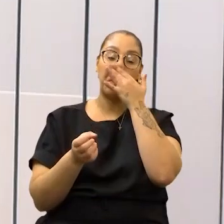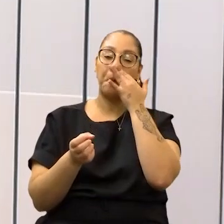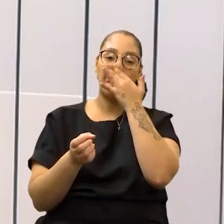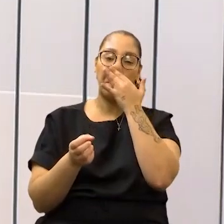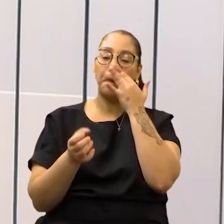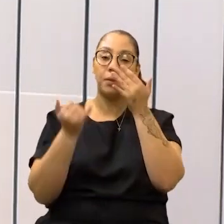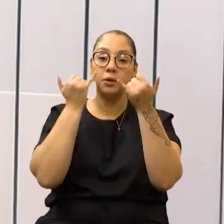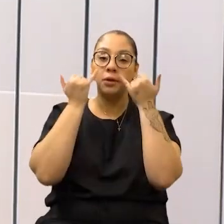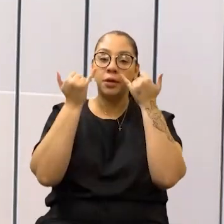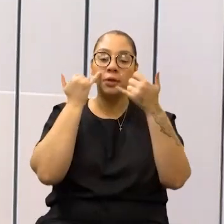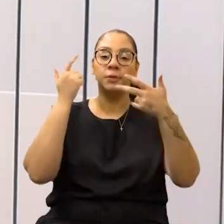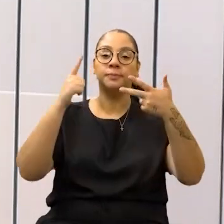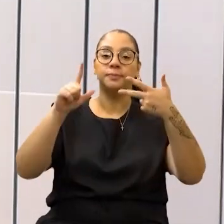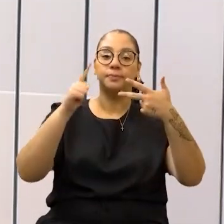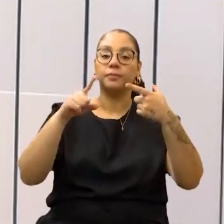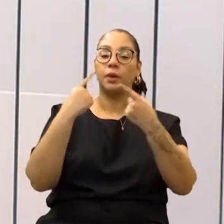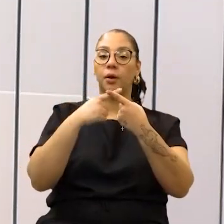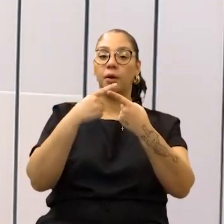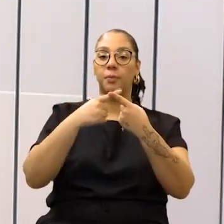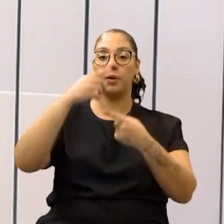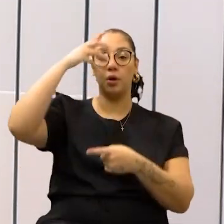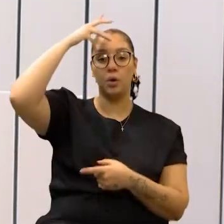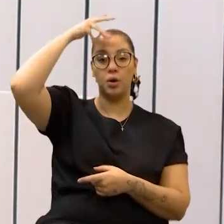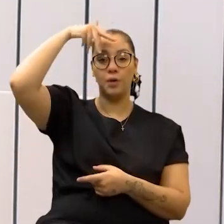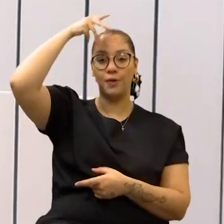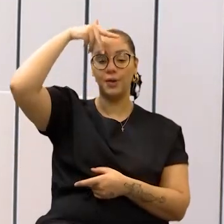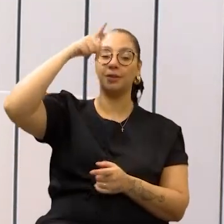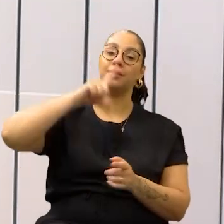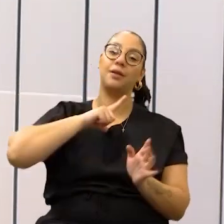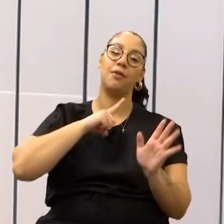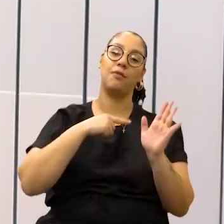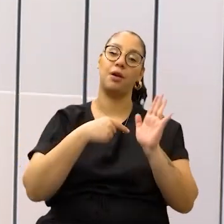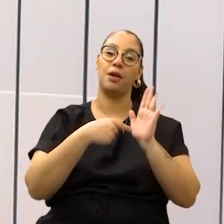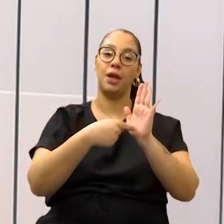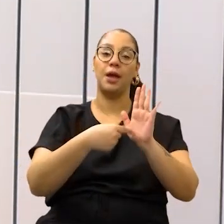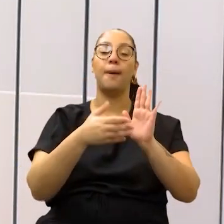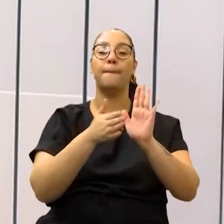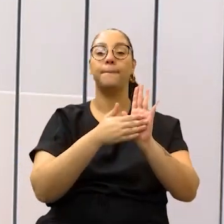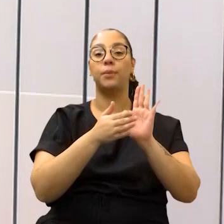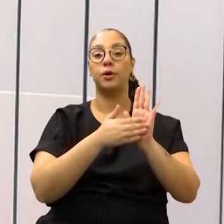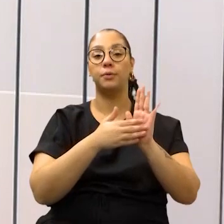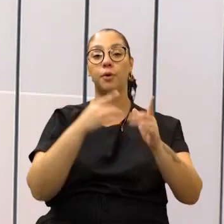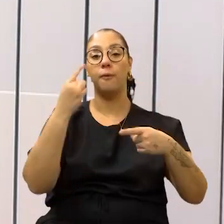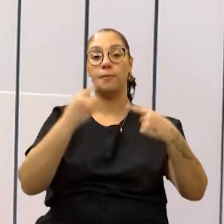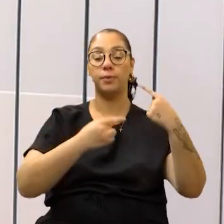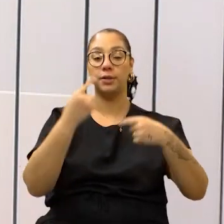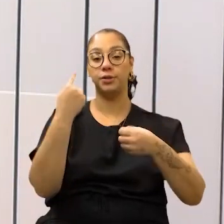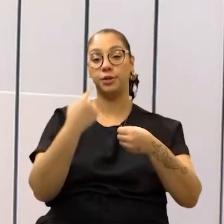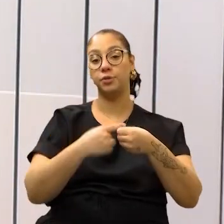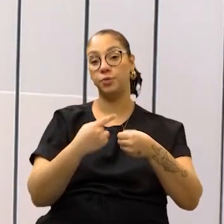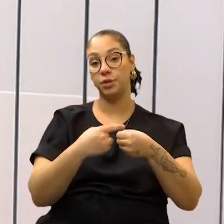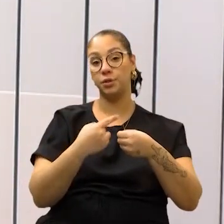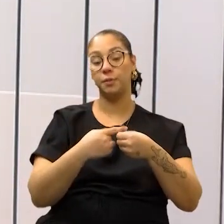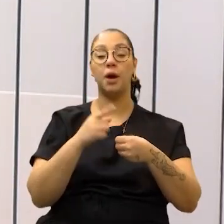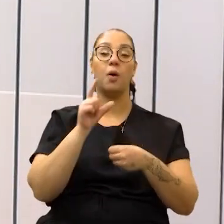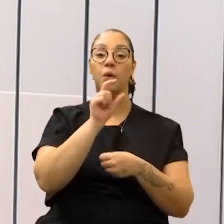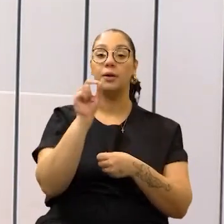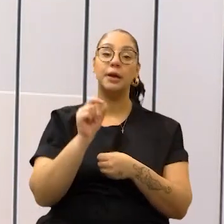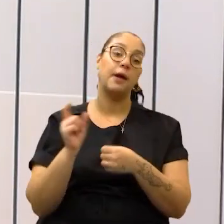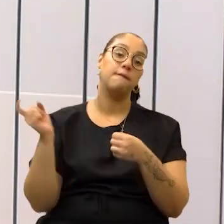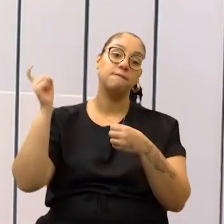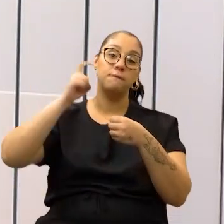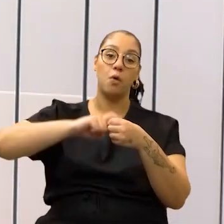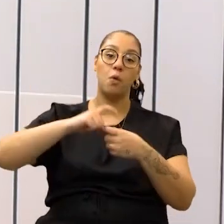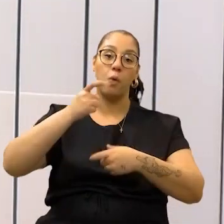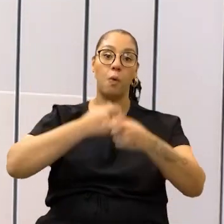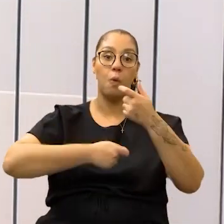notícias do Legislativo, porque o vereador Rodrigo da Farmadic, através de uma indicação, propôs políticas municipais